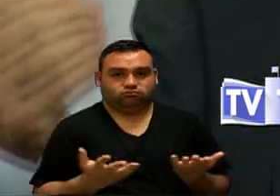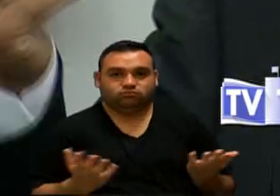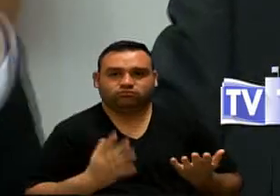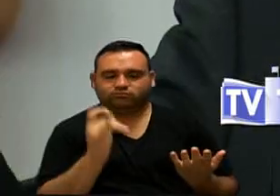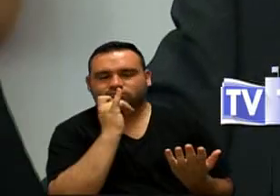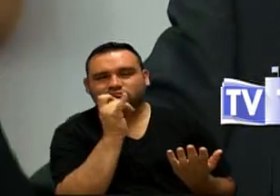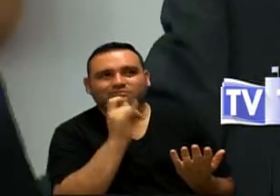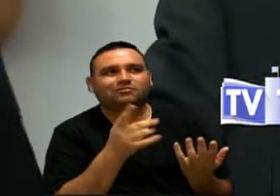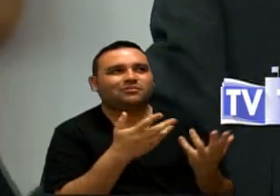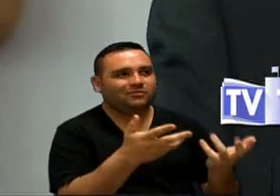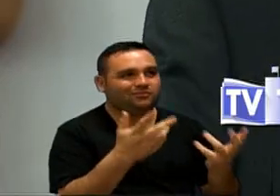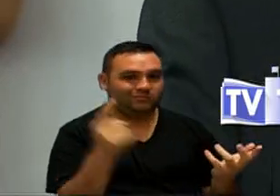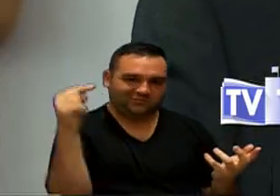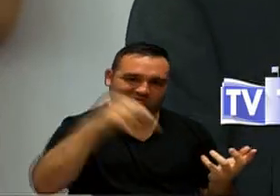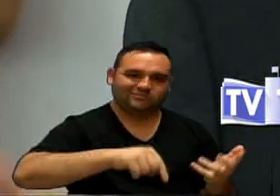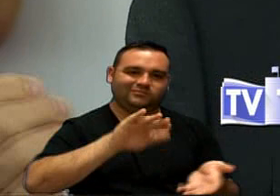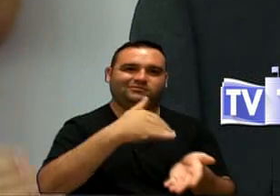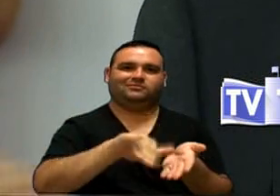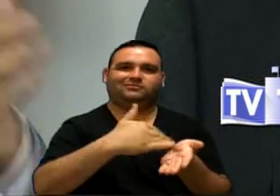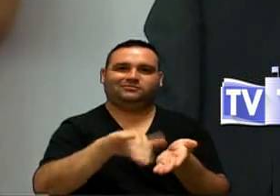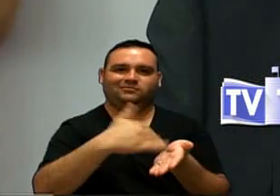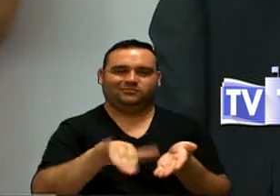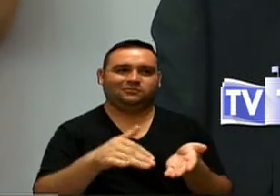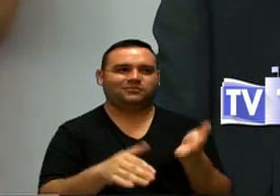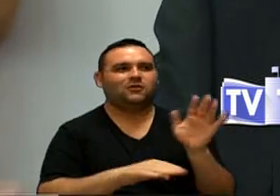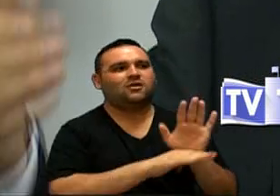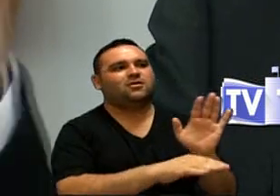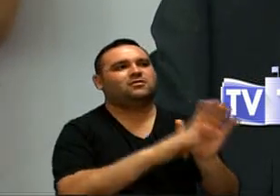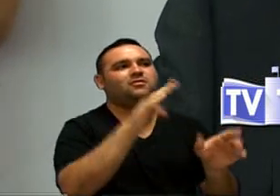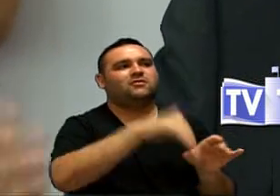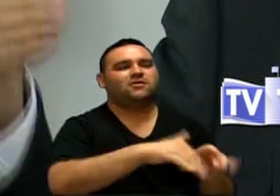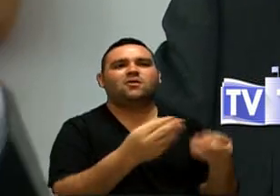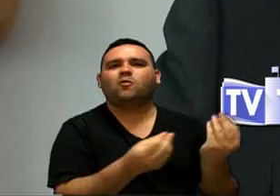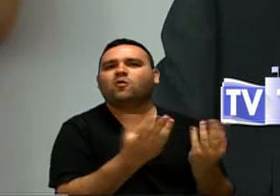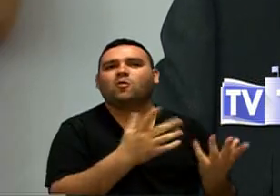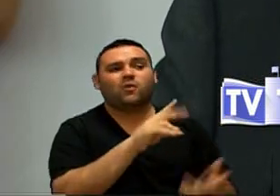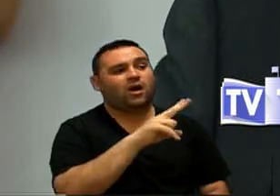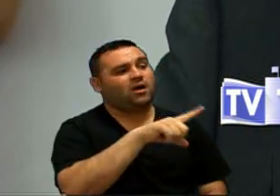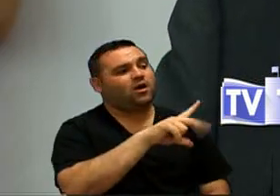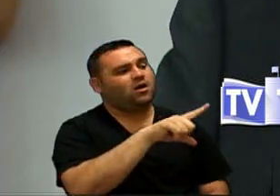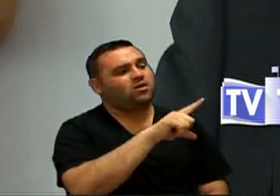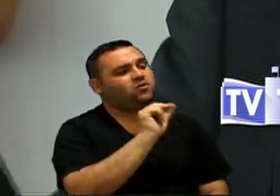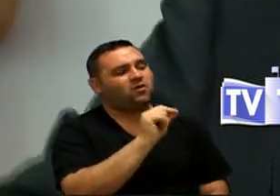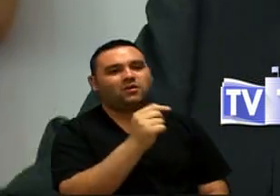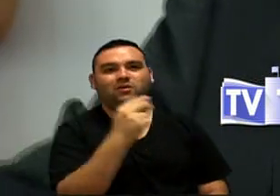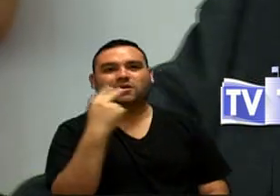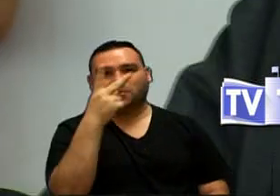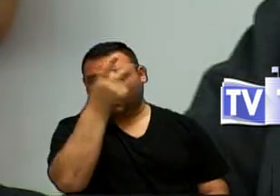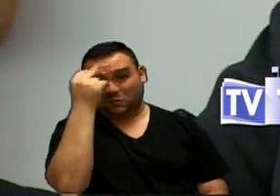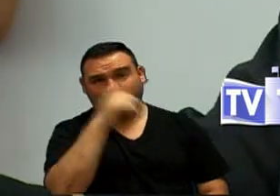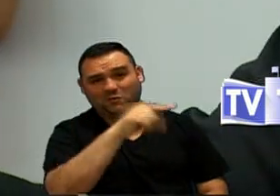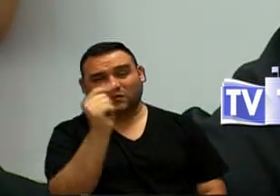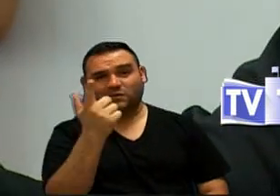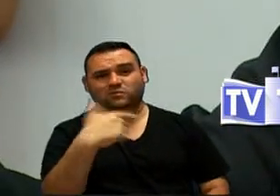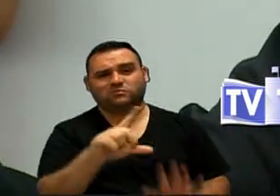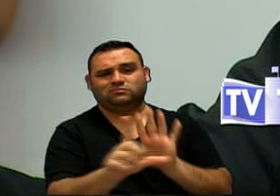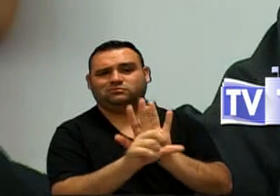como que querem que o secretário tenha voto? Ele é secretário, ele é nomeado. Assim é a